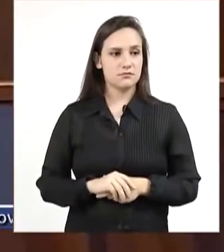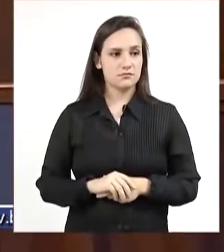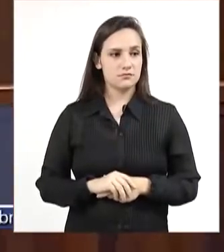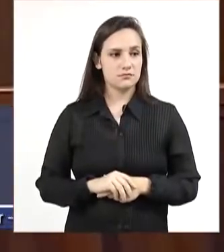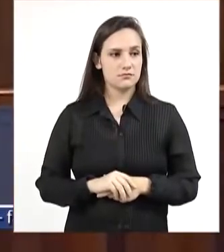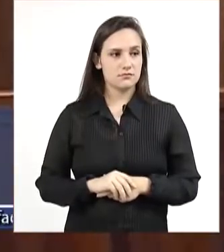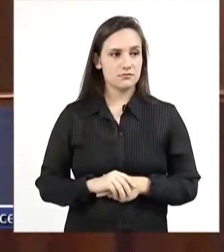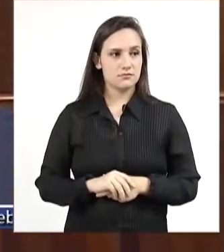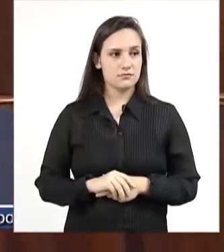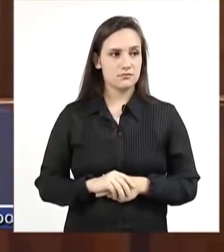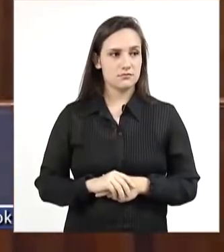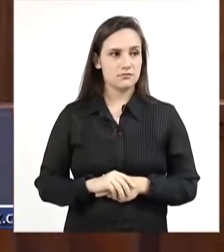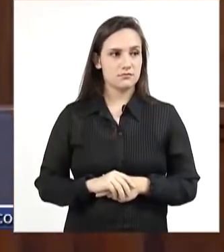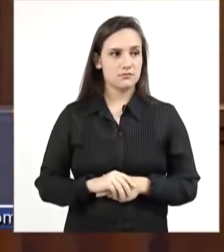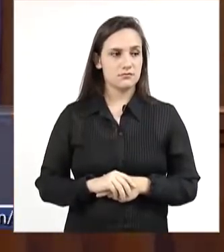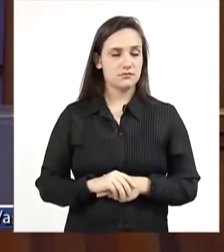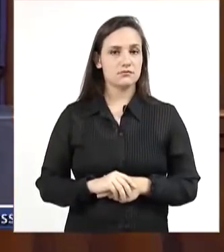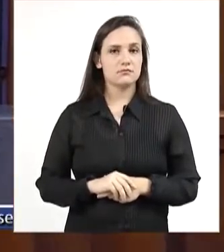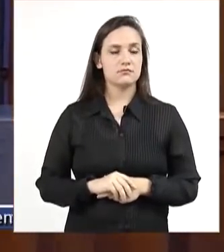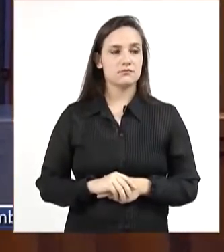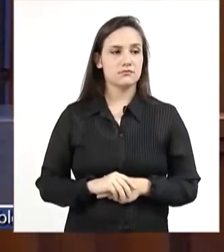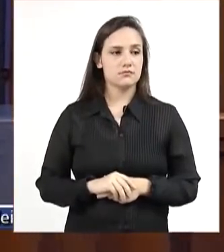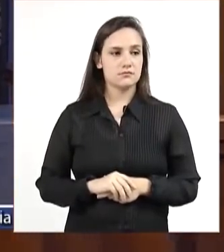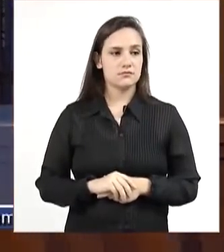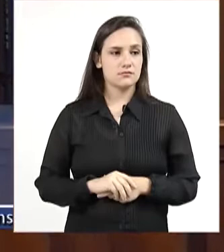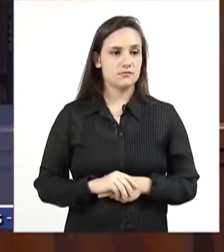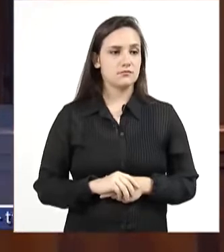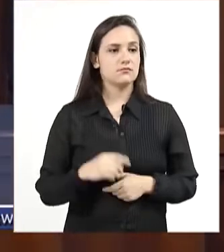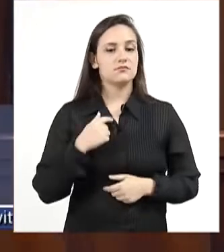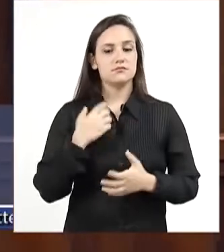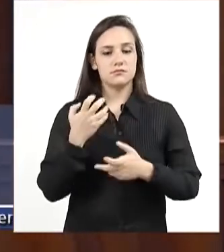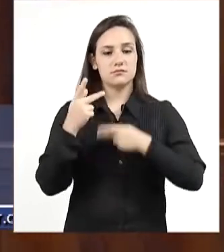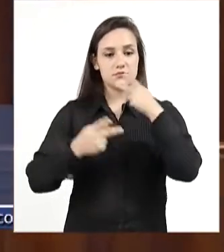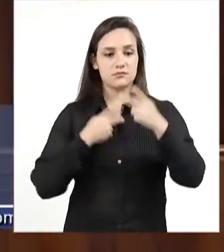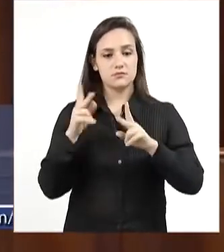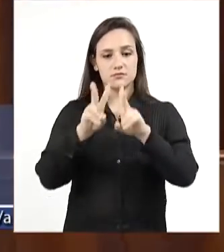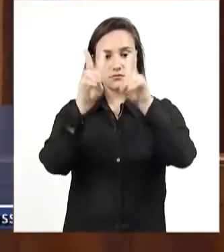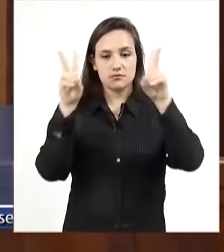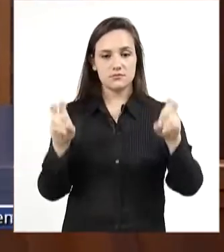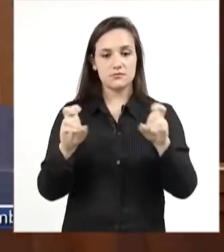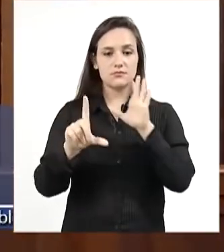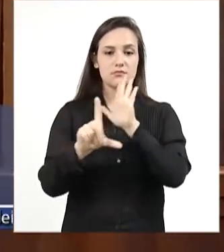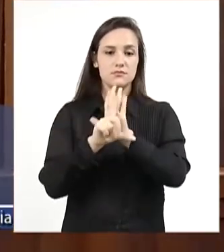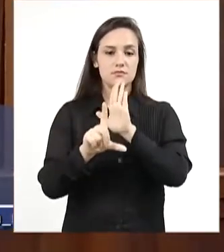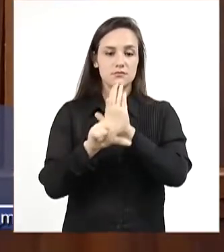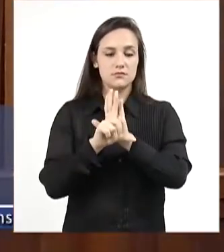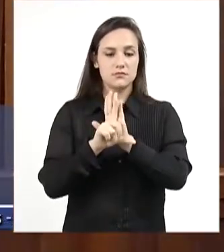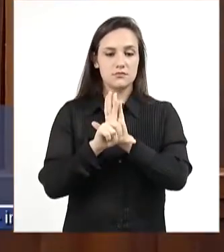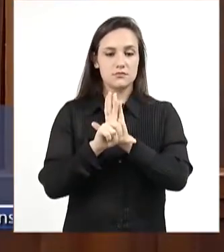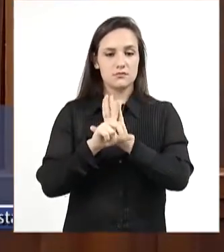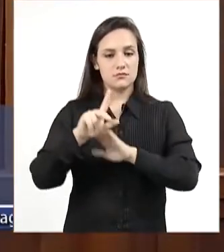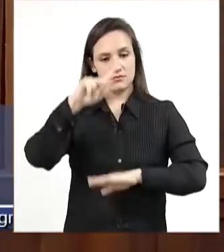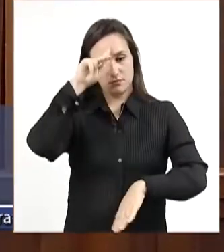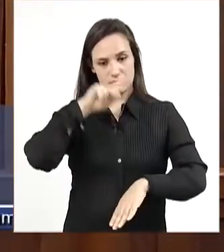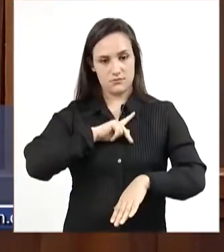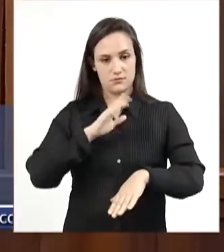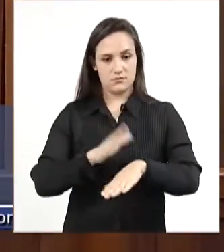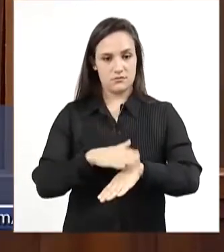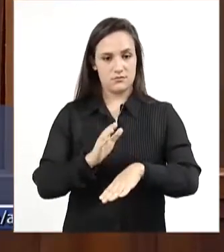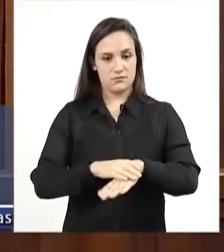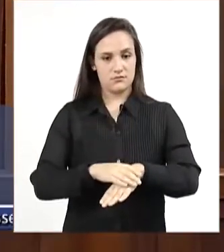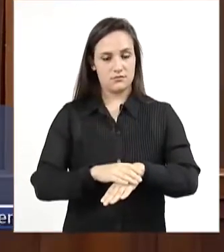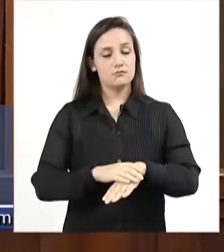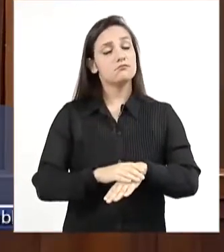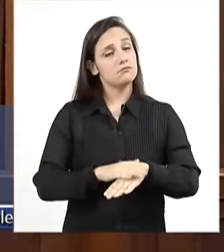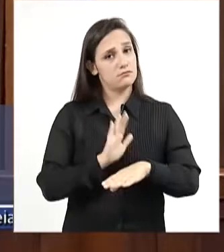Eu gostaria de falar, senhor presidente, das leis de minha autoria que beneficia a